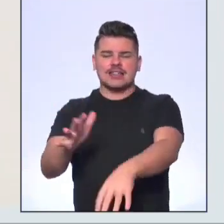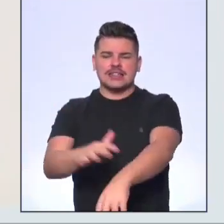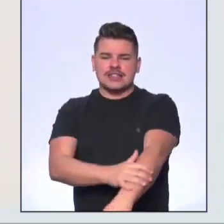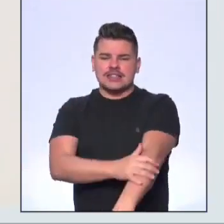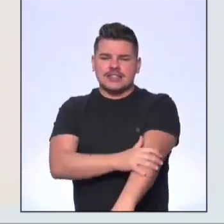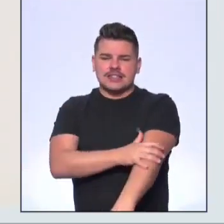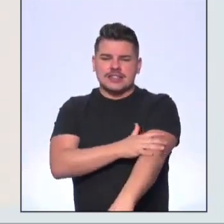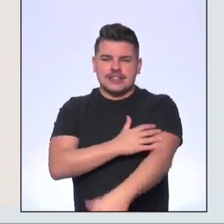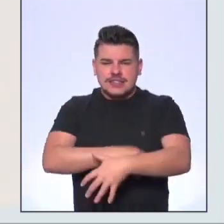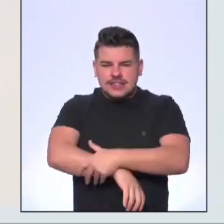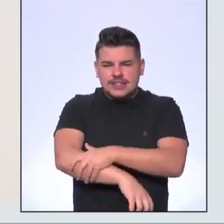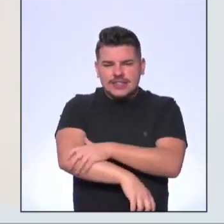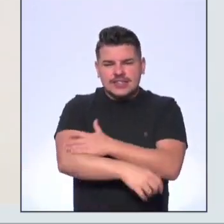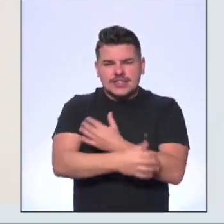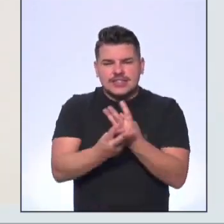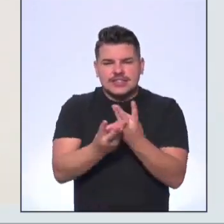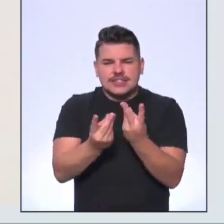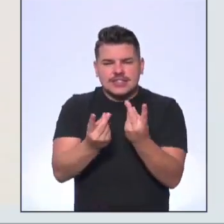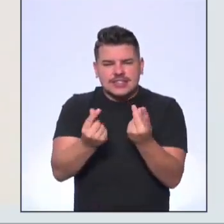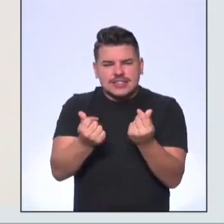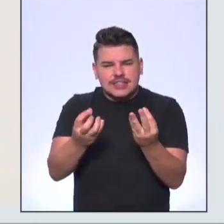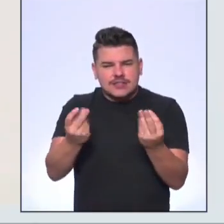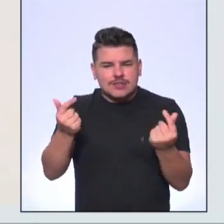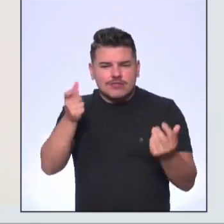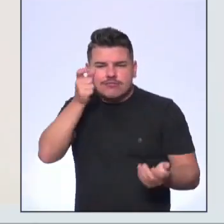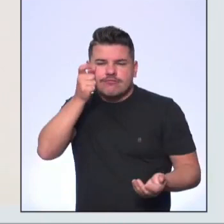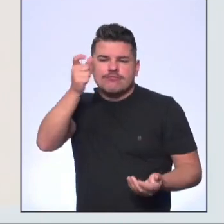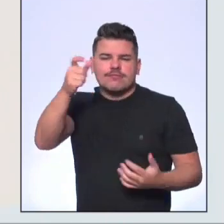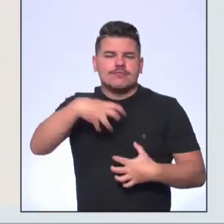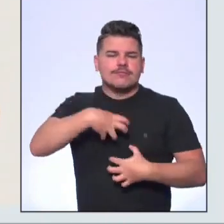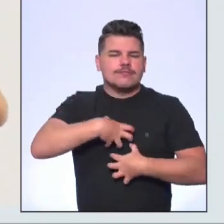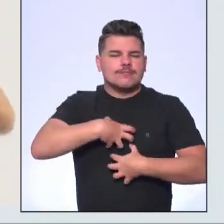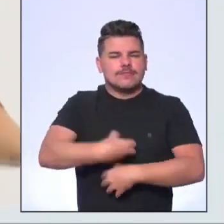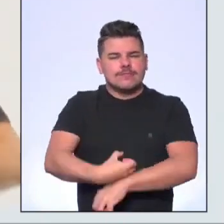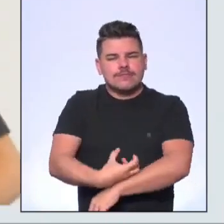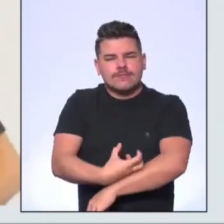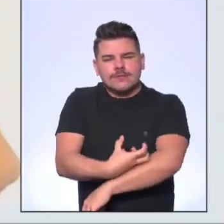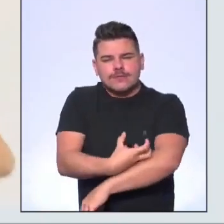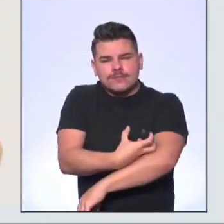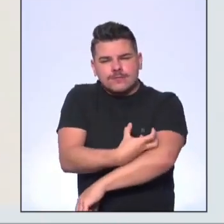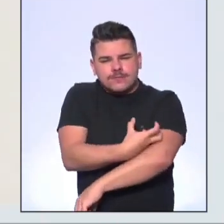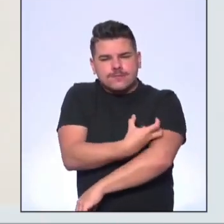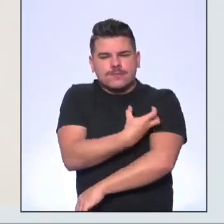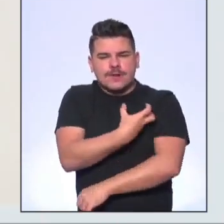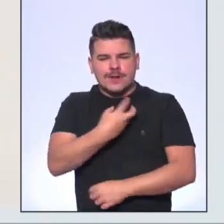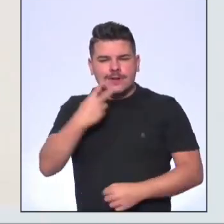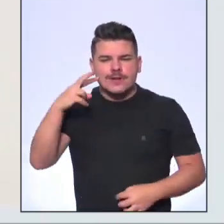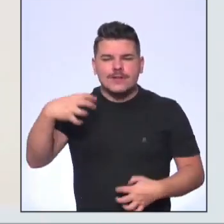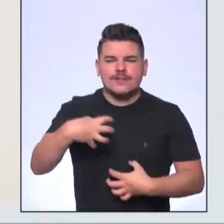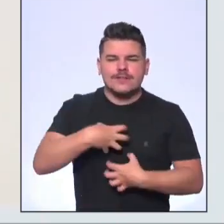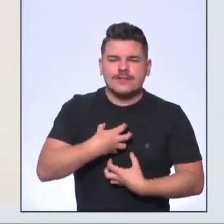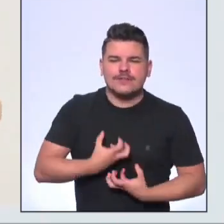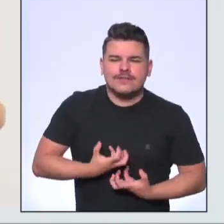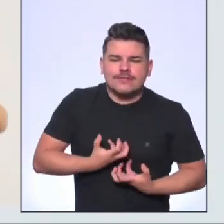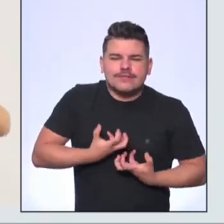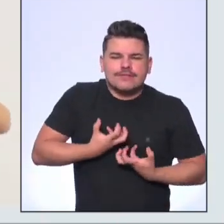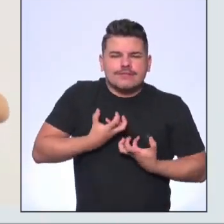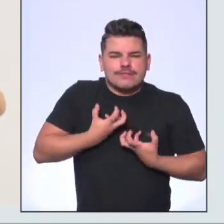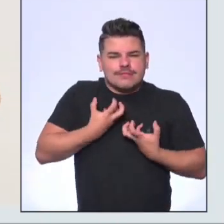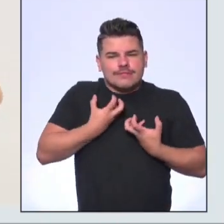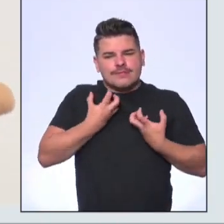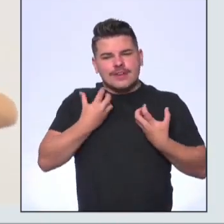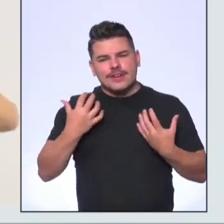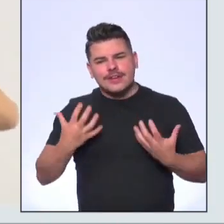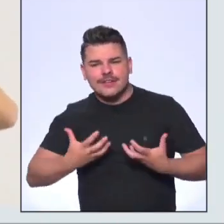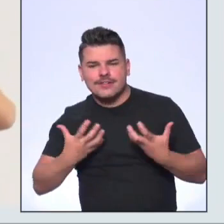sensorialmente o espectador, né? O ouvinte, enfim. É